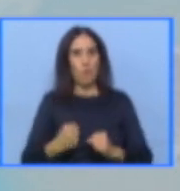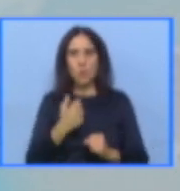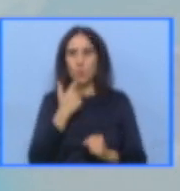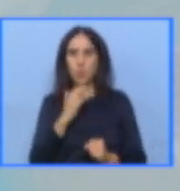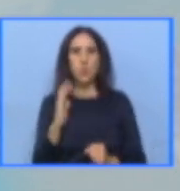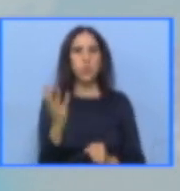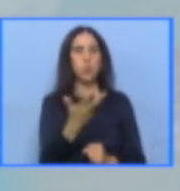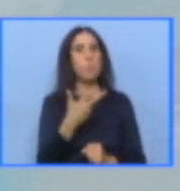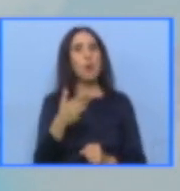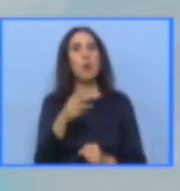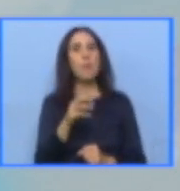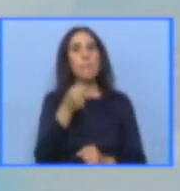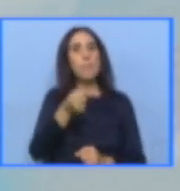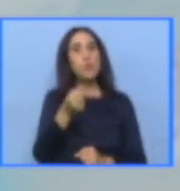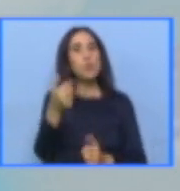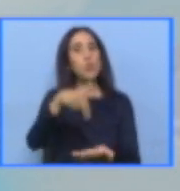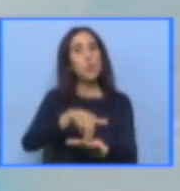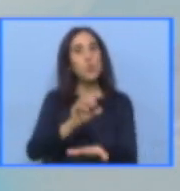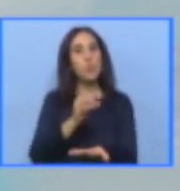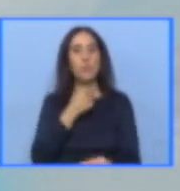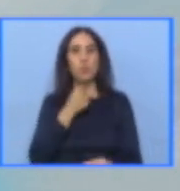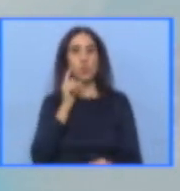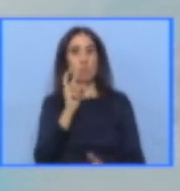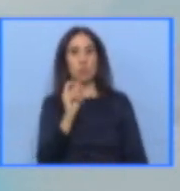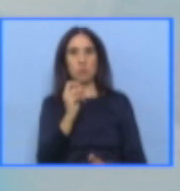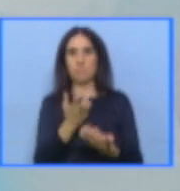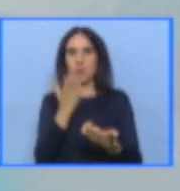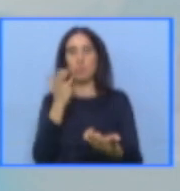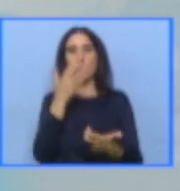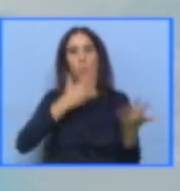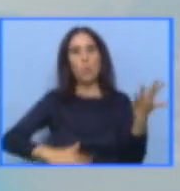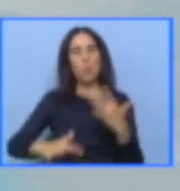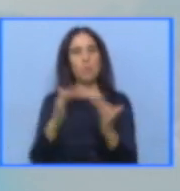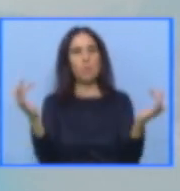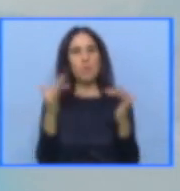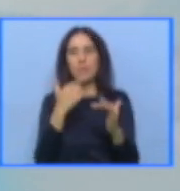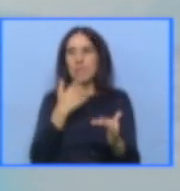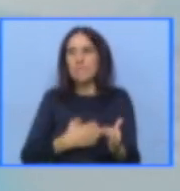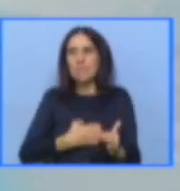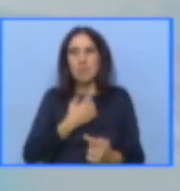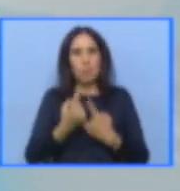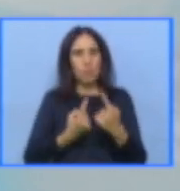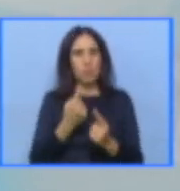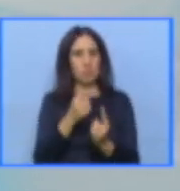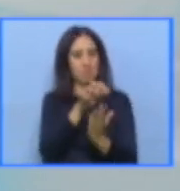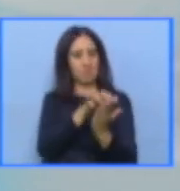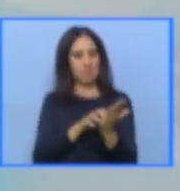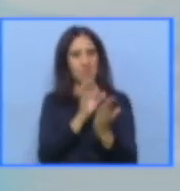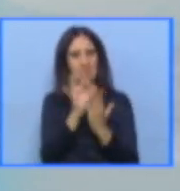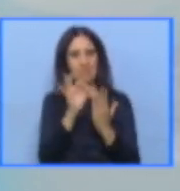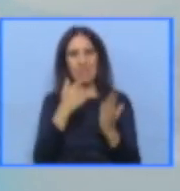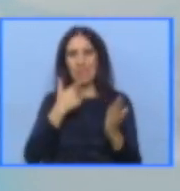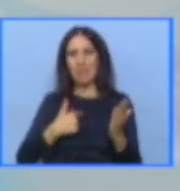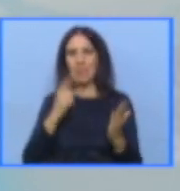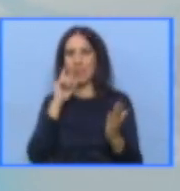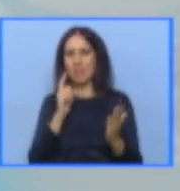pastorinhos, e 13 de agosto é marcante porque o povo que lá está diz que sentiu qualquer coisa. É engraçado, as descrições desse dia são muito interessantes porque as pessoas dizem,